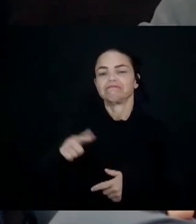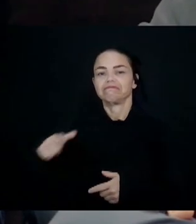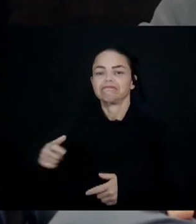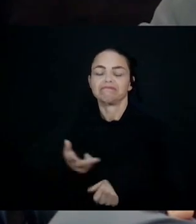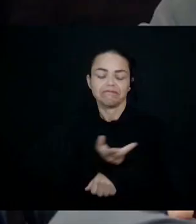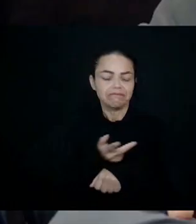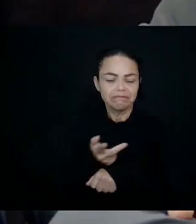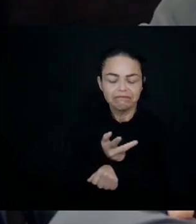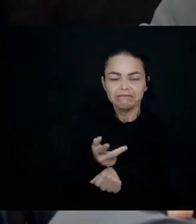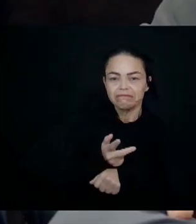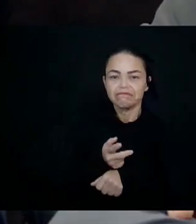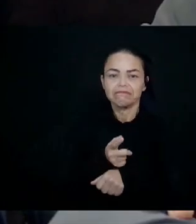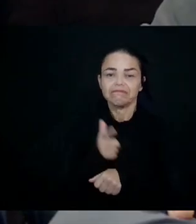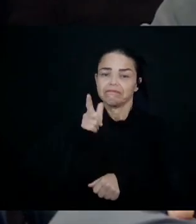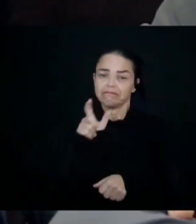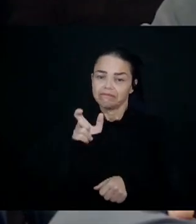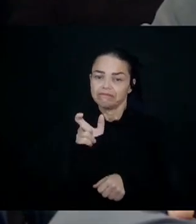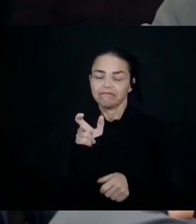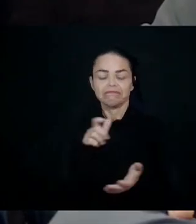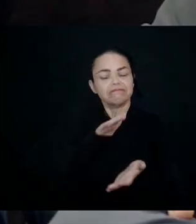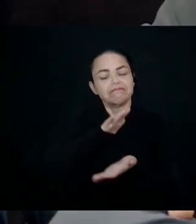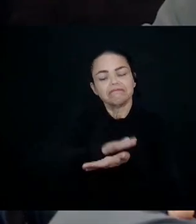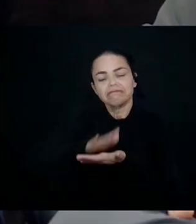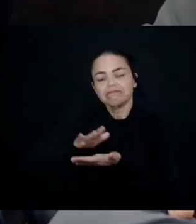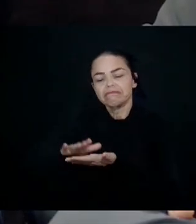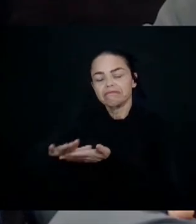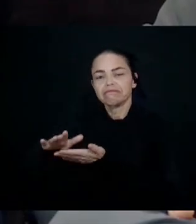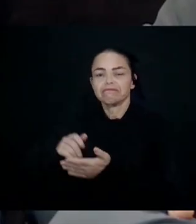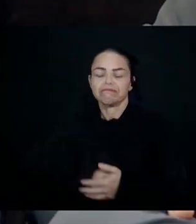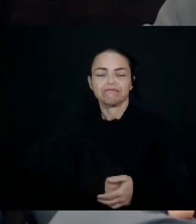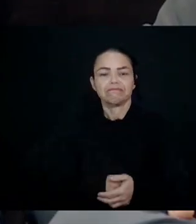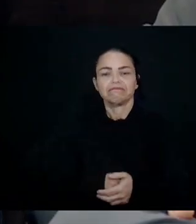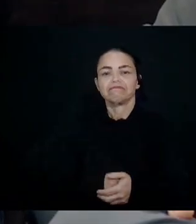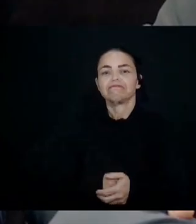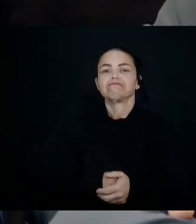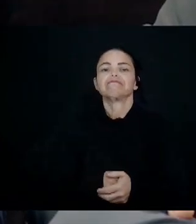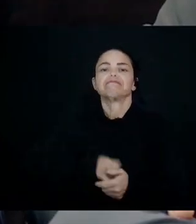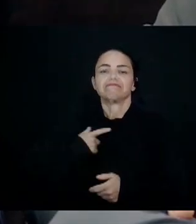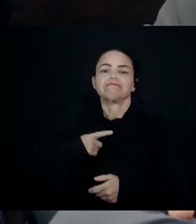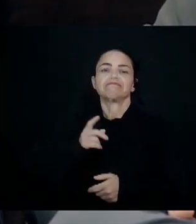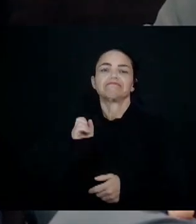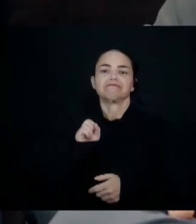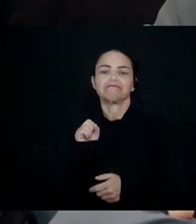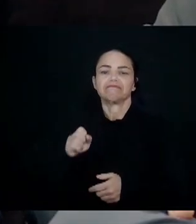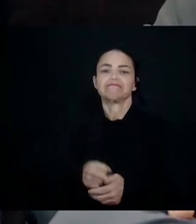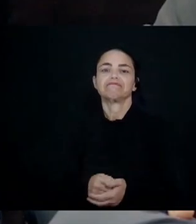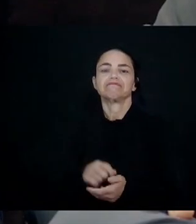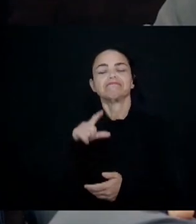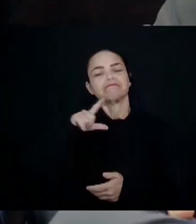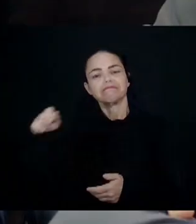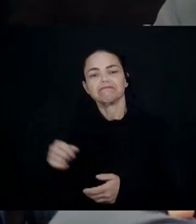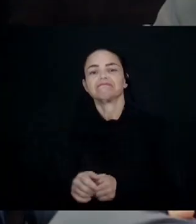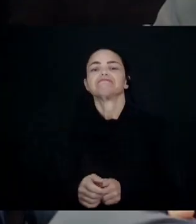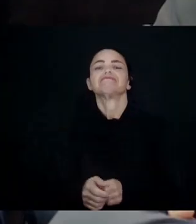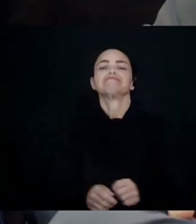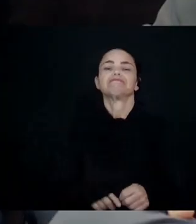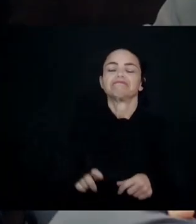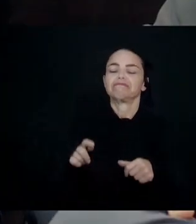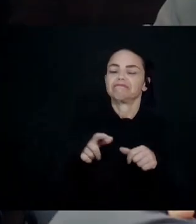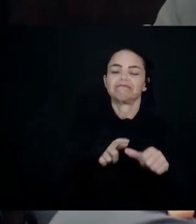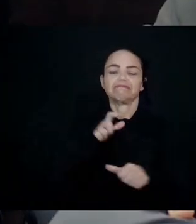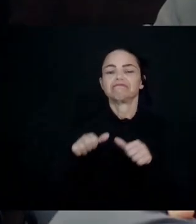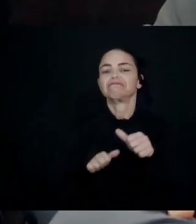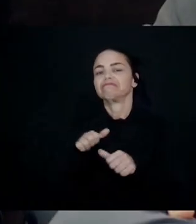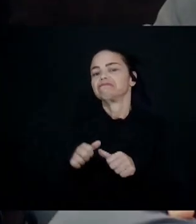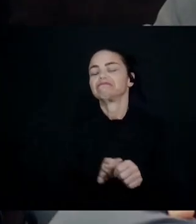aquela figurinha, mas sempre fazer com que você saísse para trocar, para conversar com as